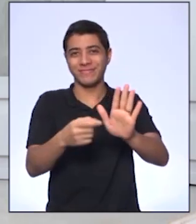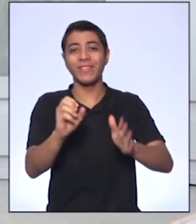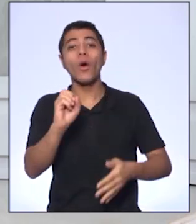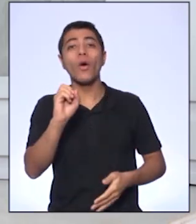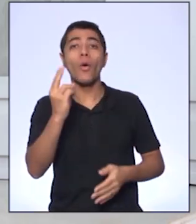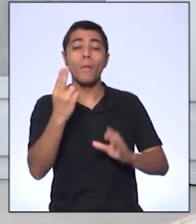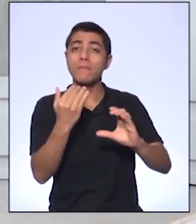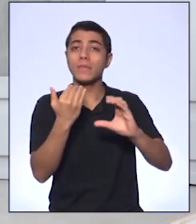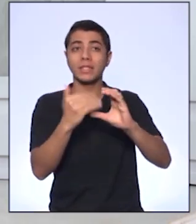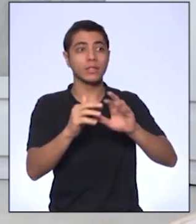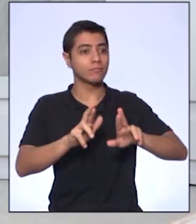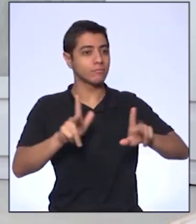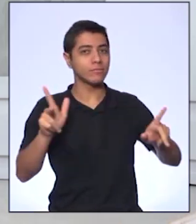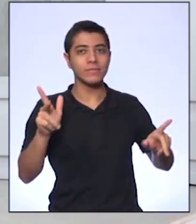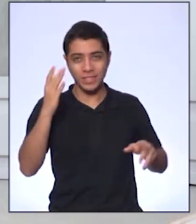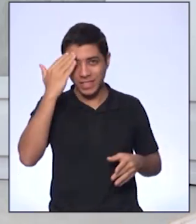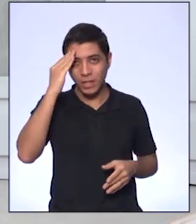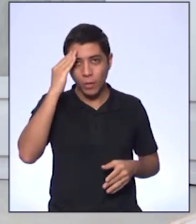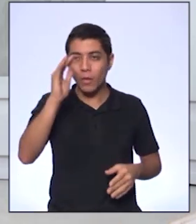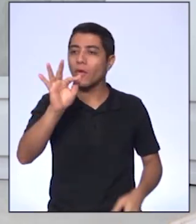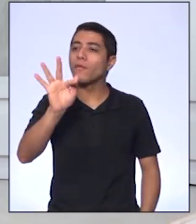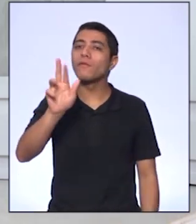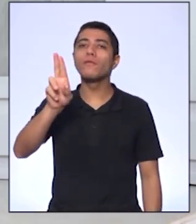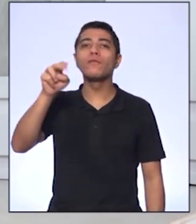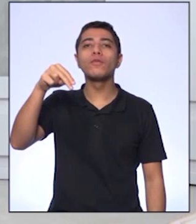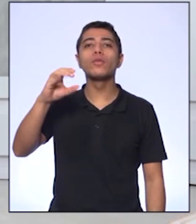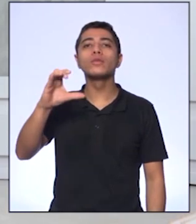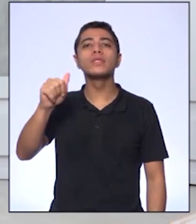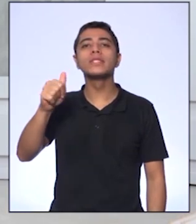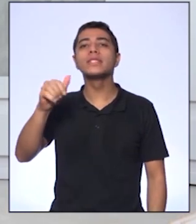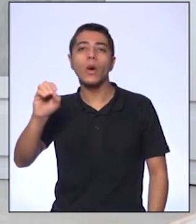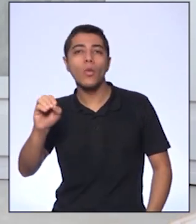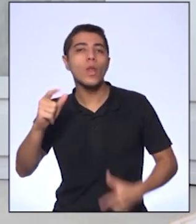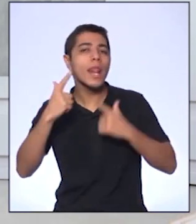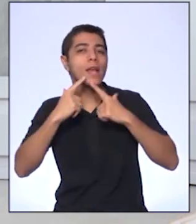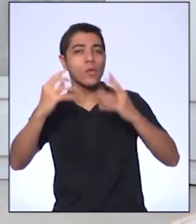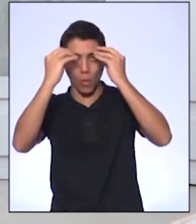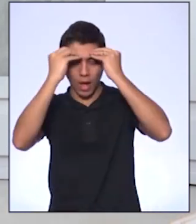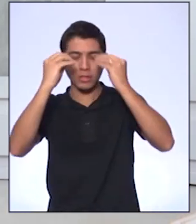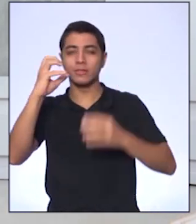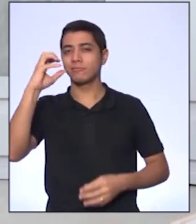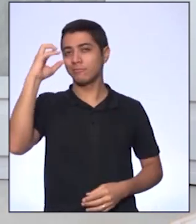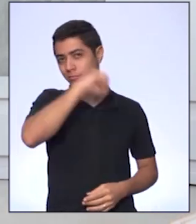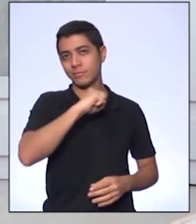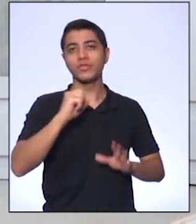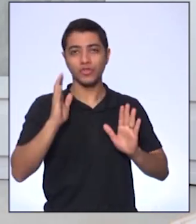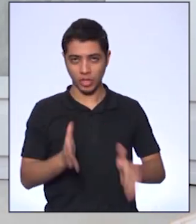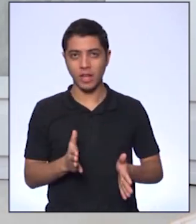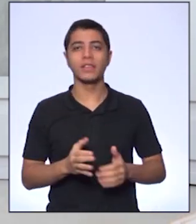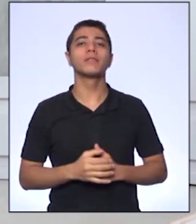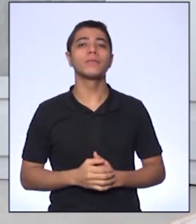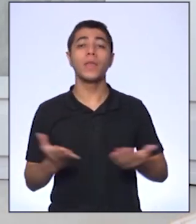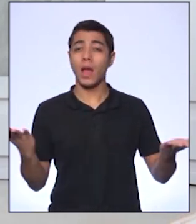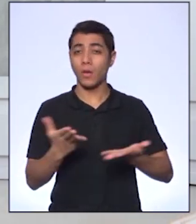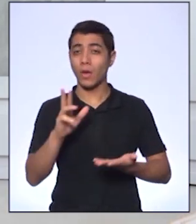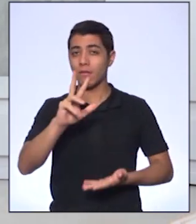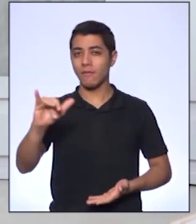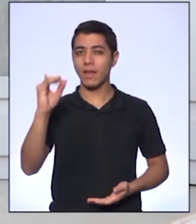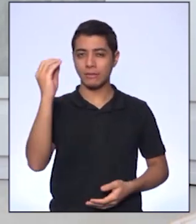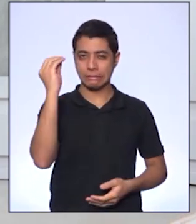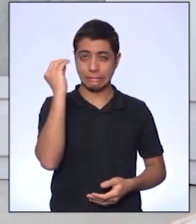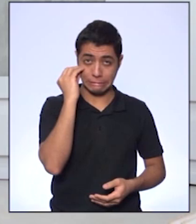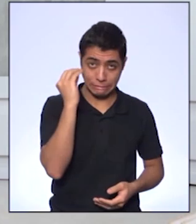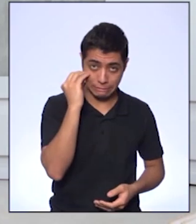você já sabe o que é a função da linguagem. Está na hora da gente testar isso. Vamos lá? Ó, tem uma situação aqui que eu queria até